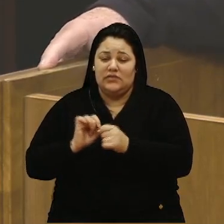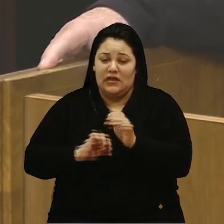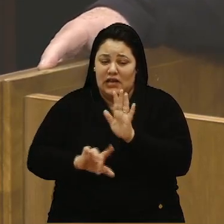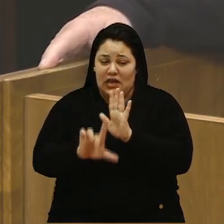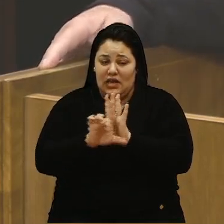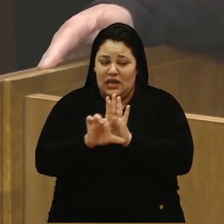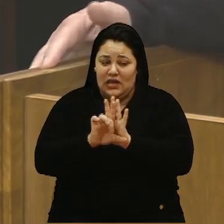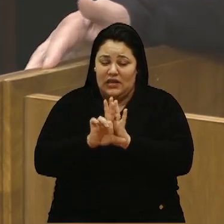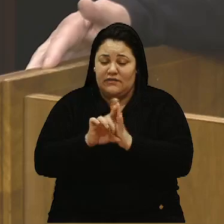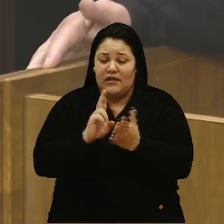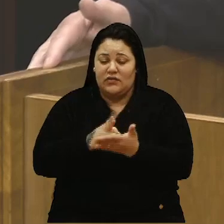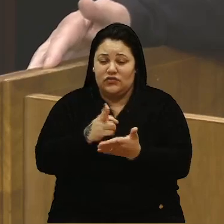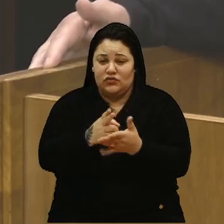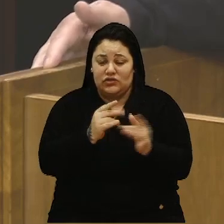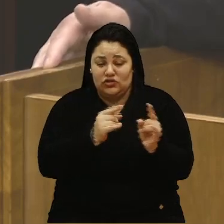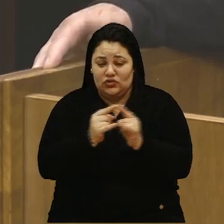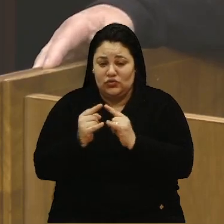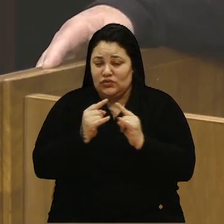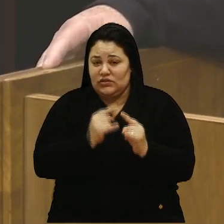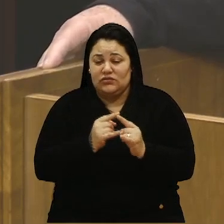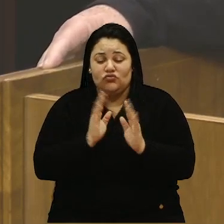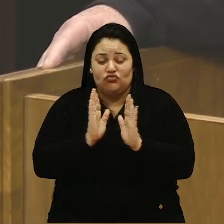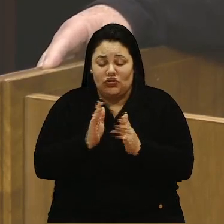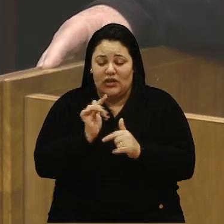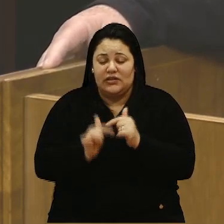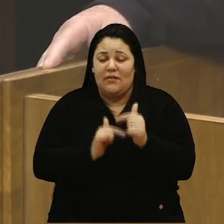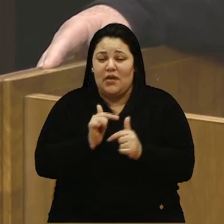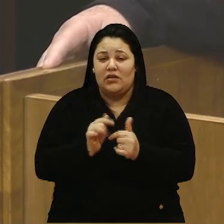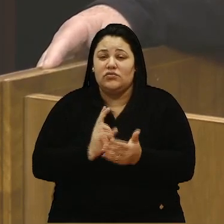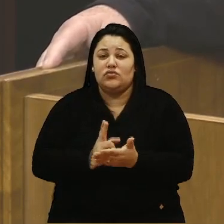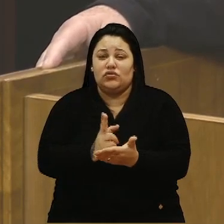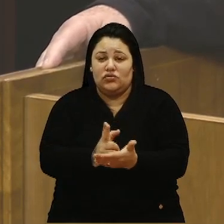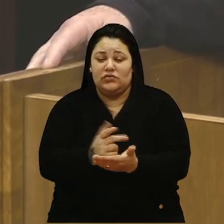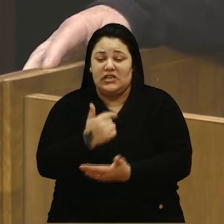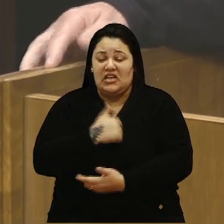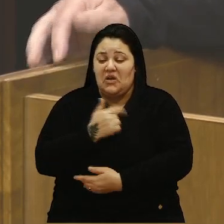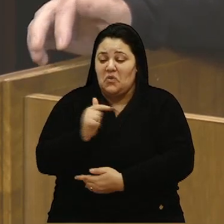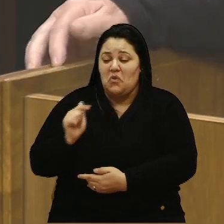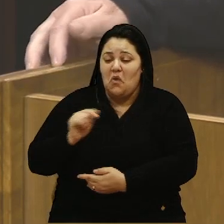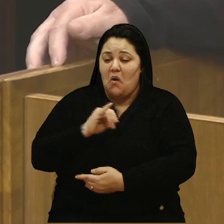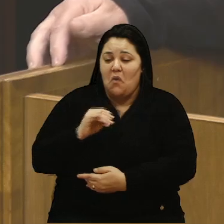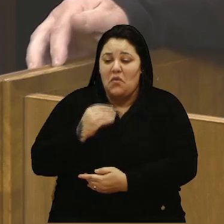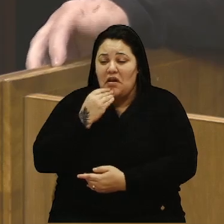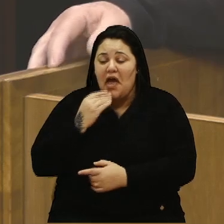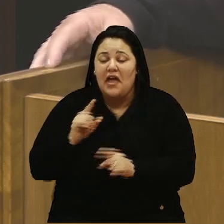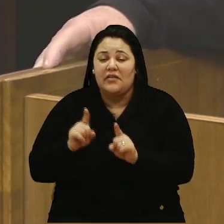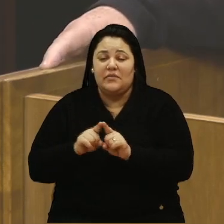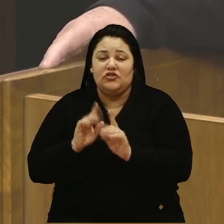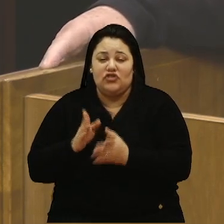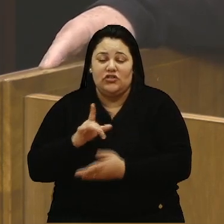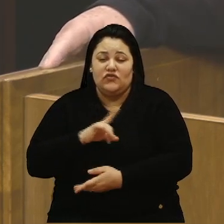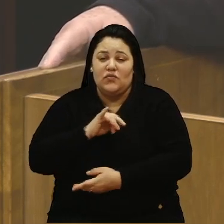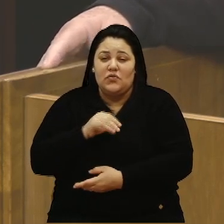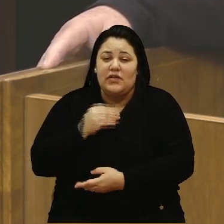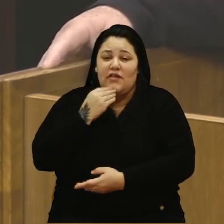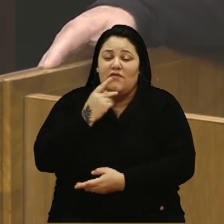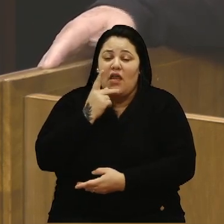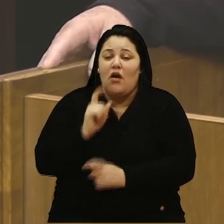feita, as instituições estão funcionando. Eu, em outras oportunidades aqui, já tive a oportunidade de dizer